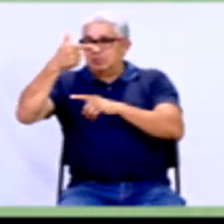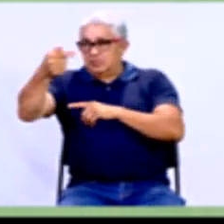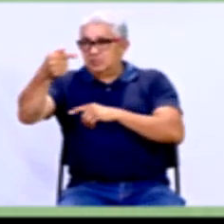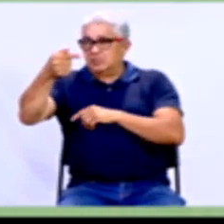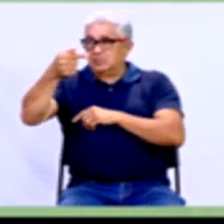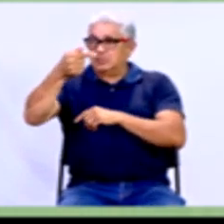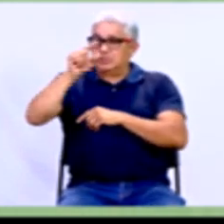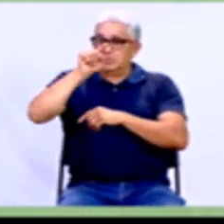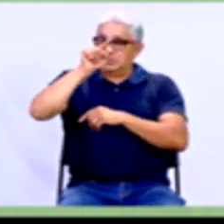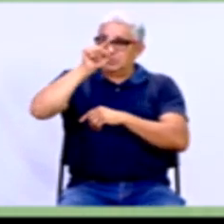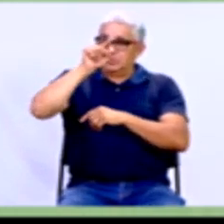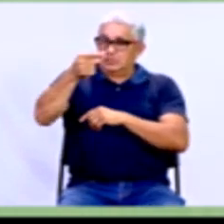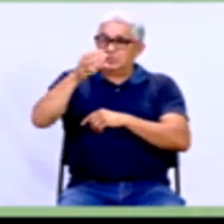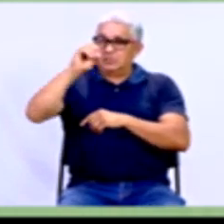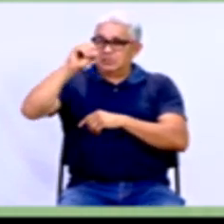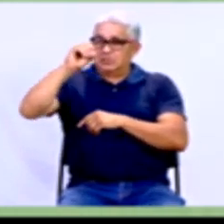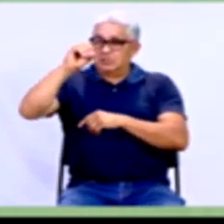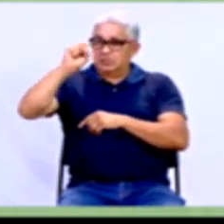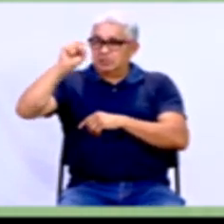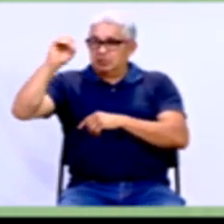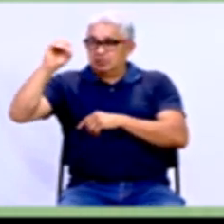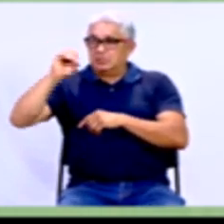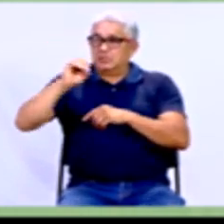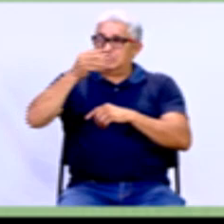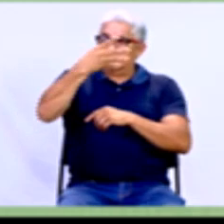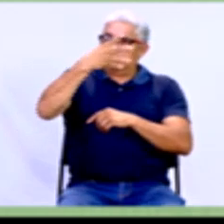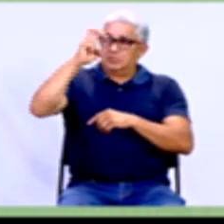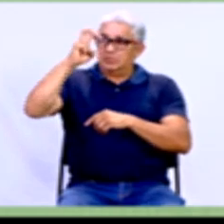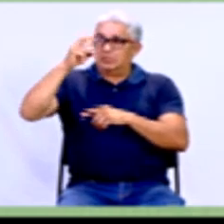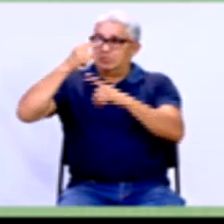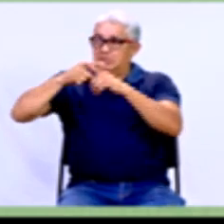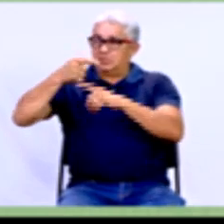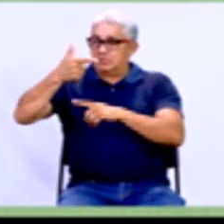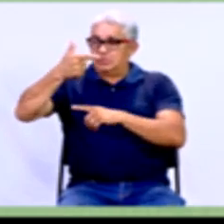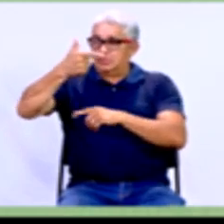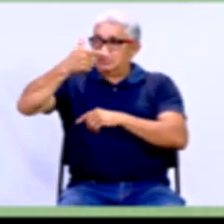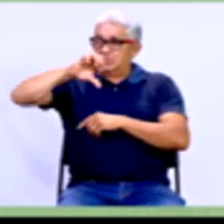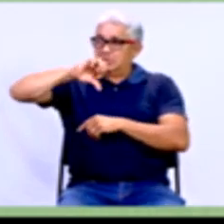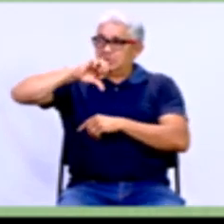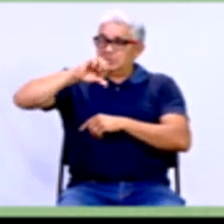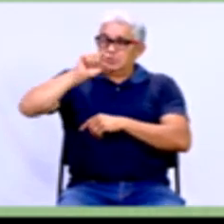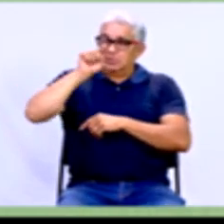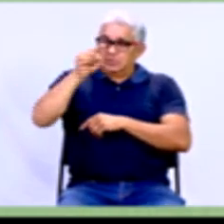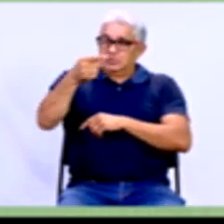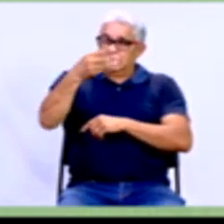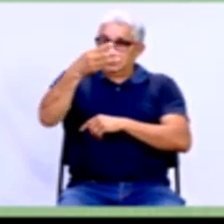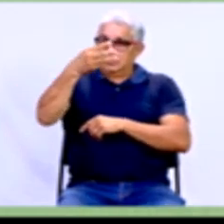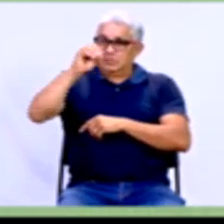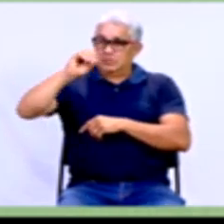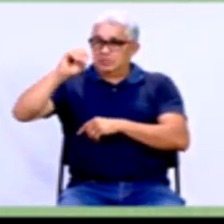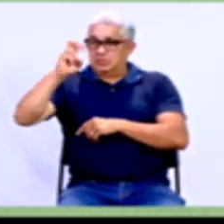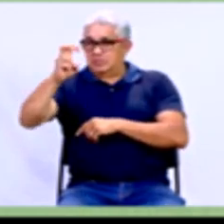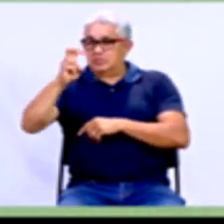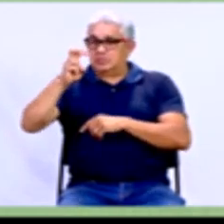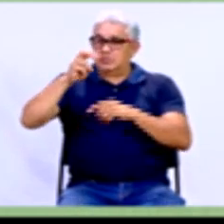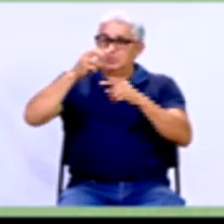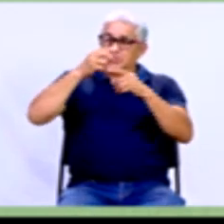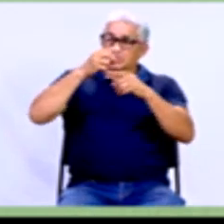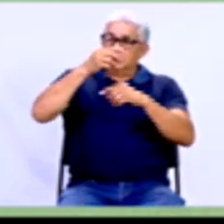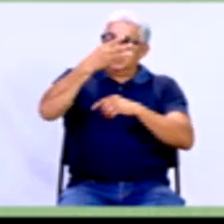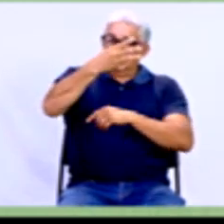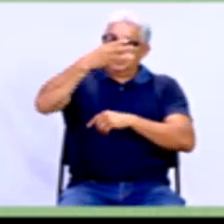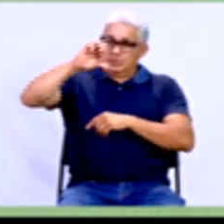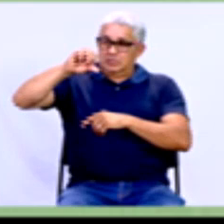27, 1080. 45 vezes 29, 1305. 39